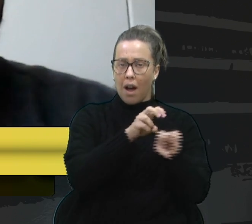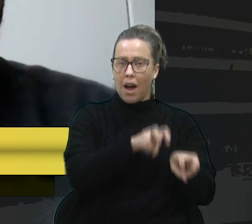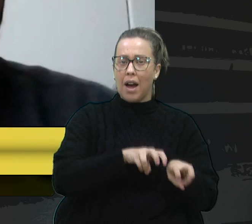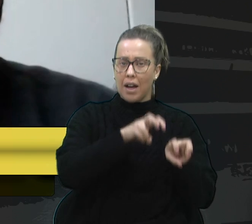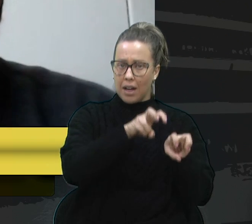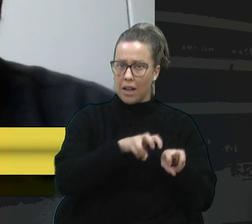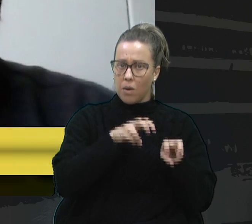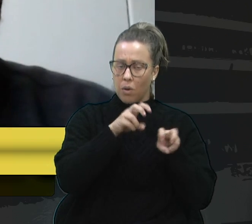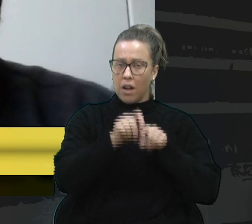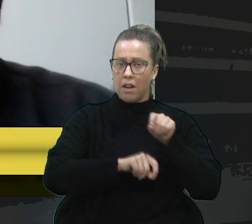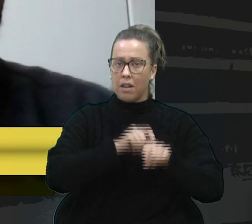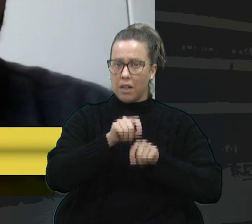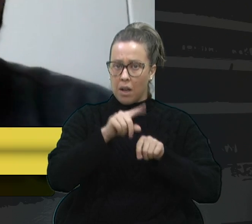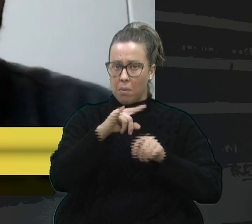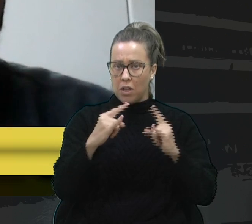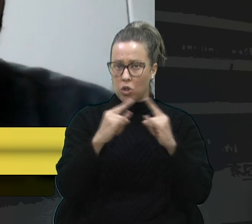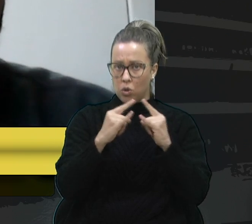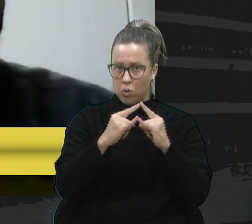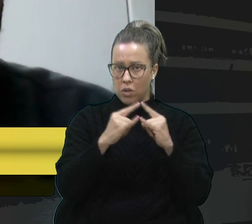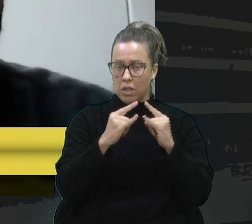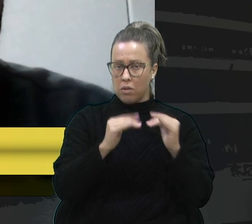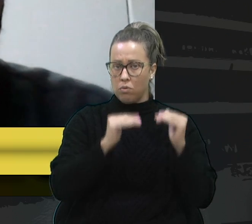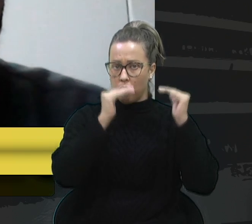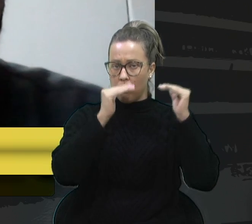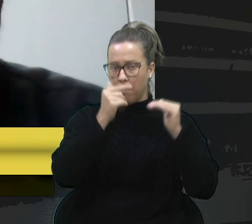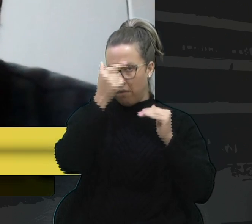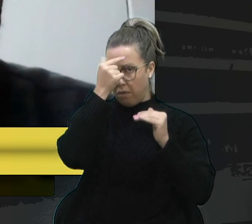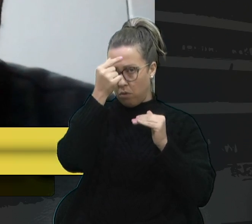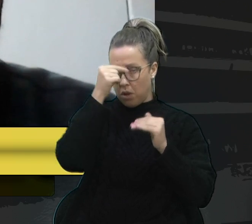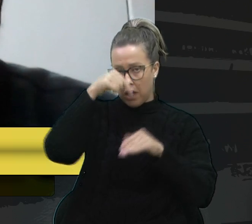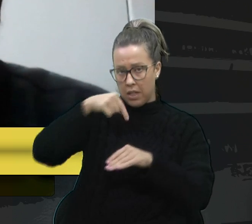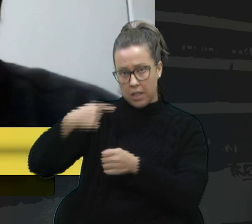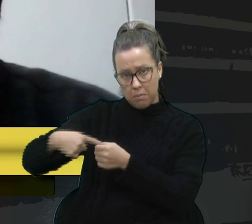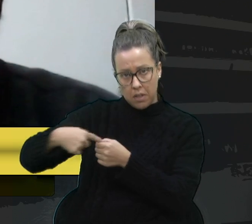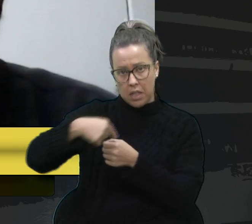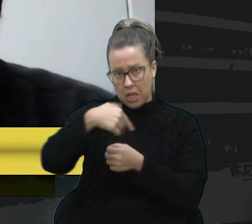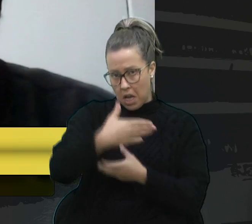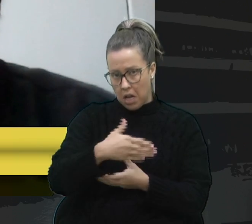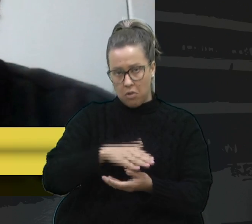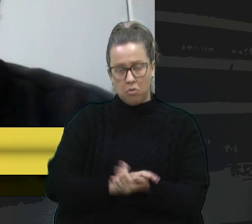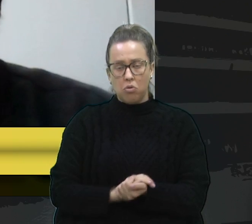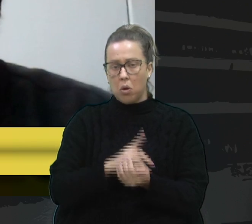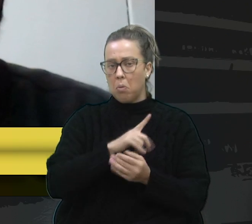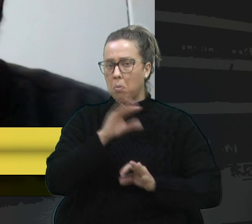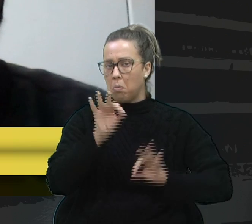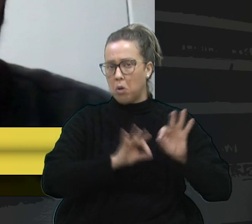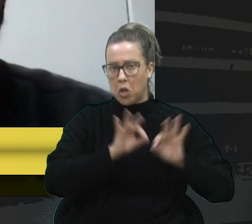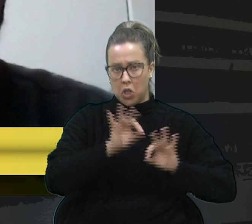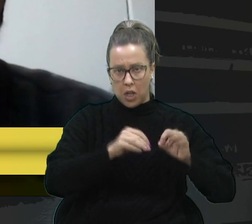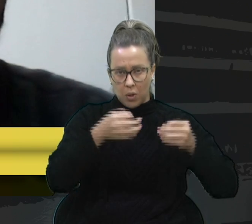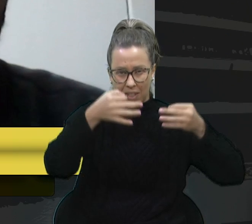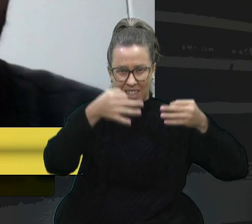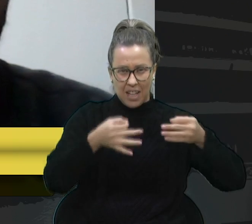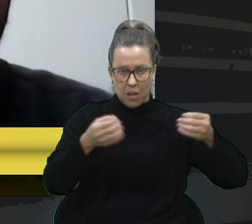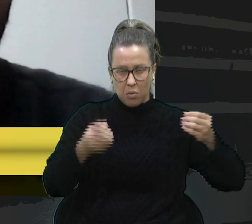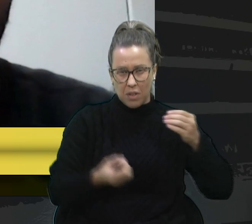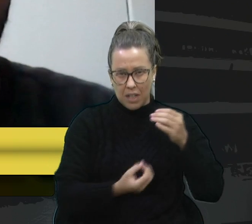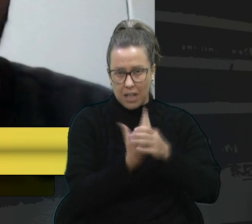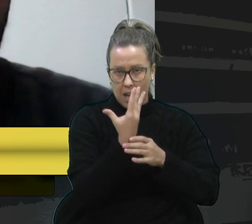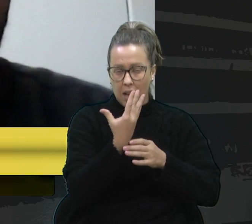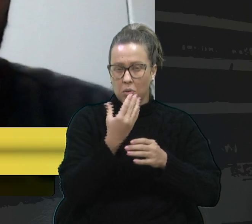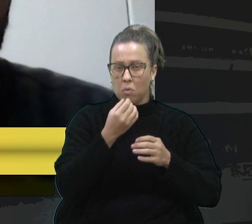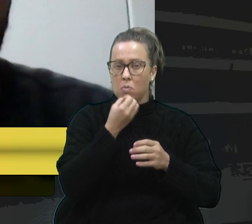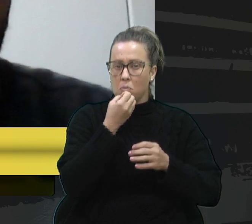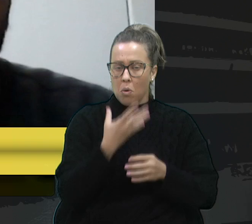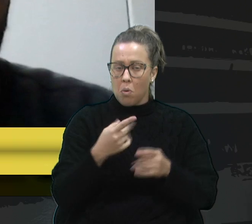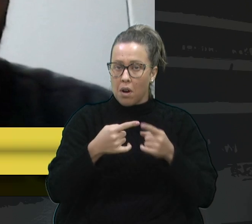seria realizado por uma instituição de ensino superior do nosso município, né, com um projeto elaborado, inclusive, mas cabe